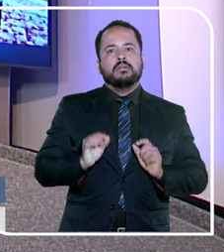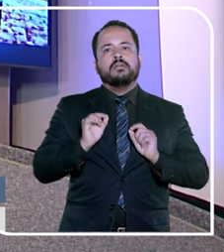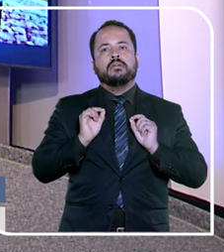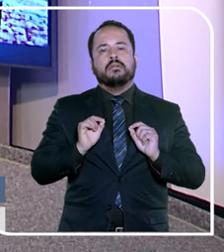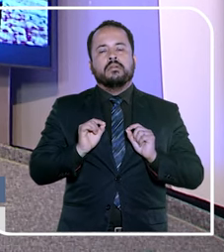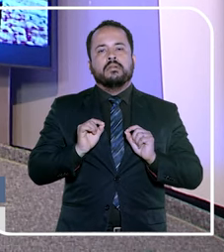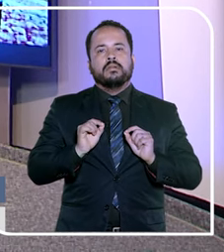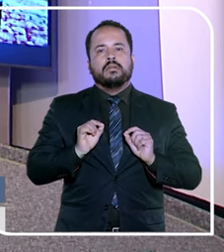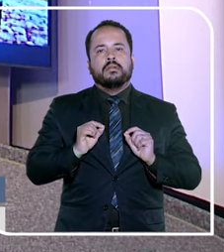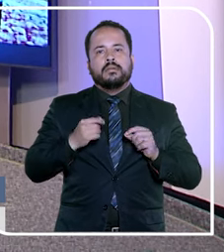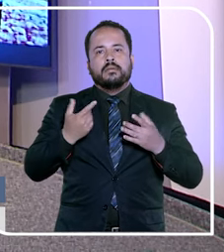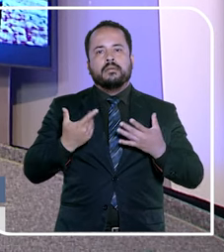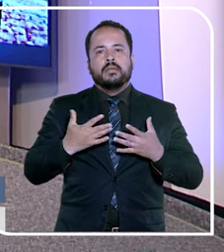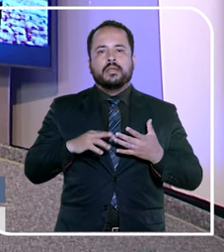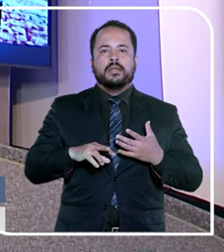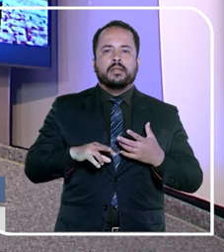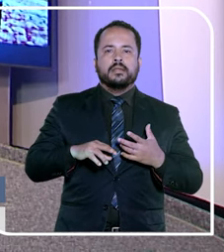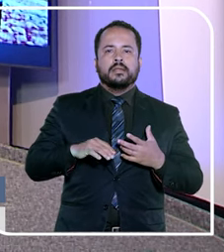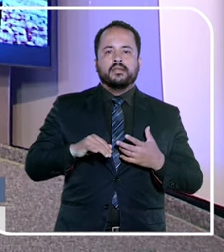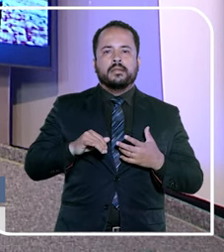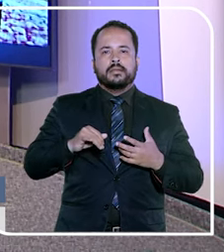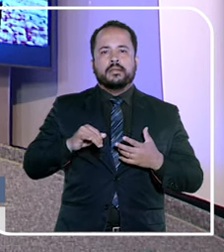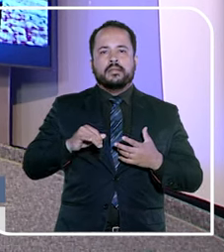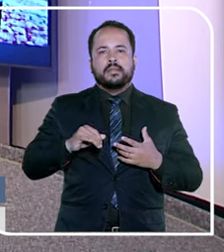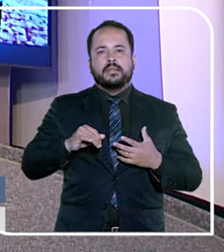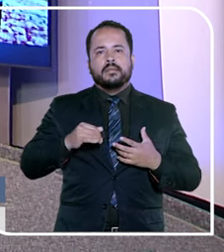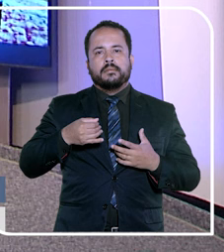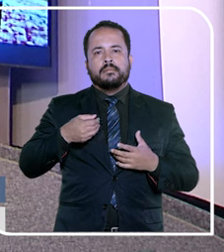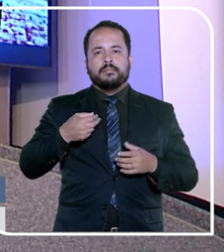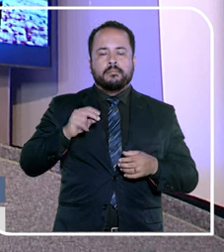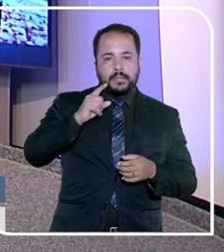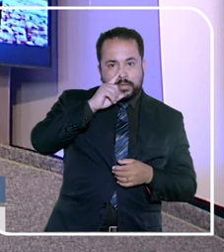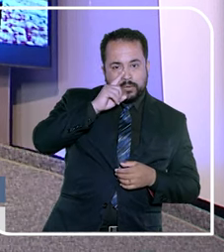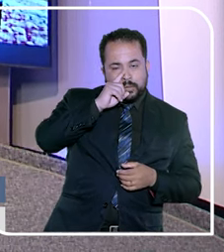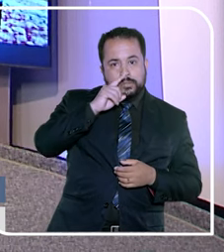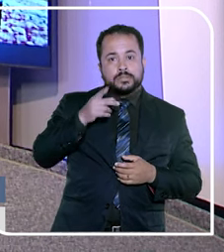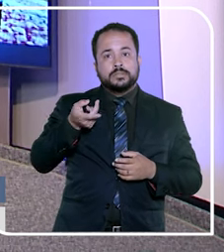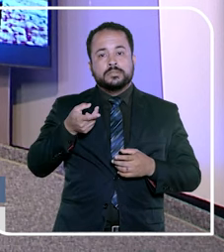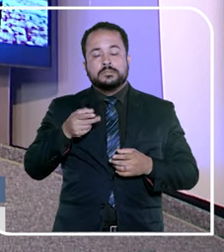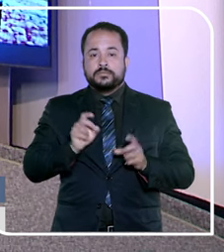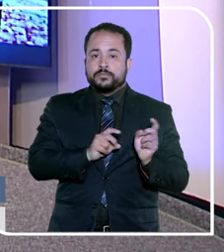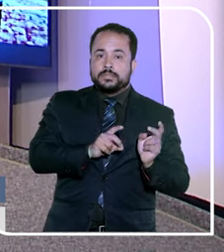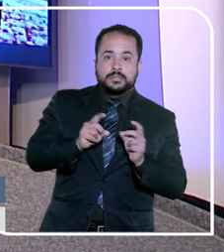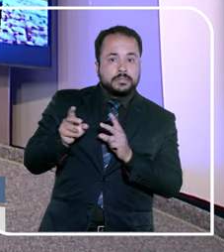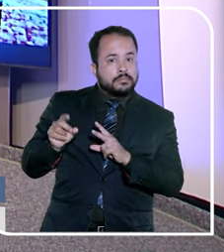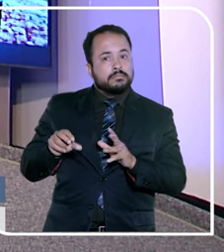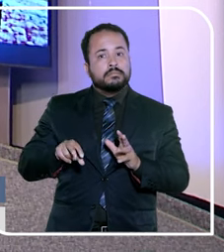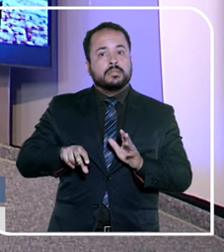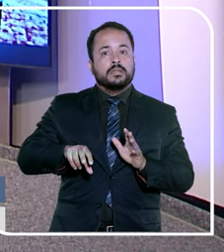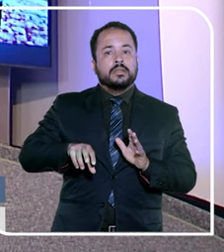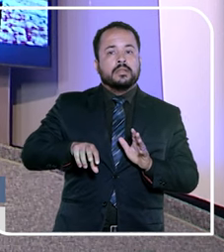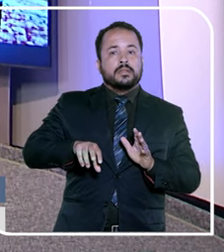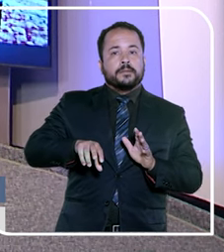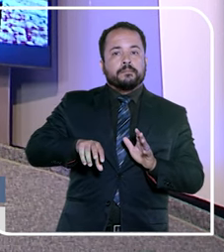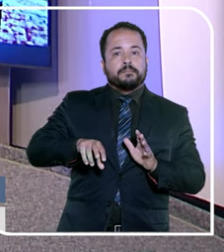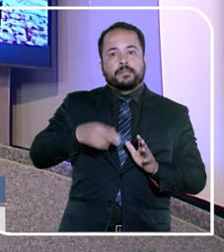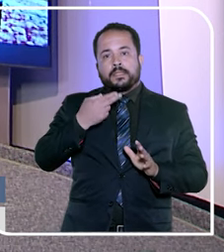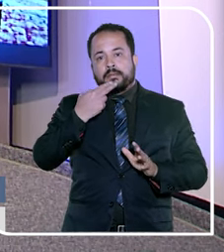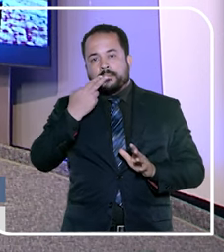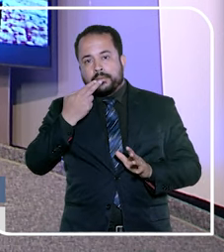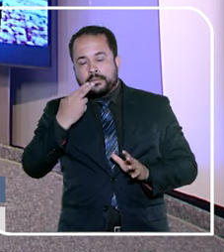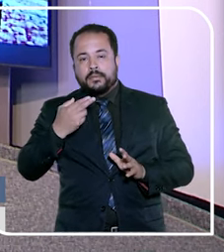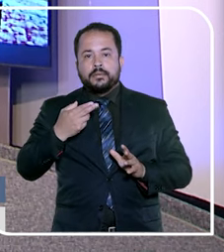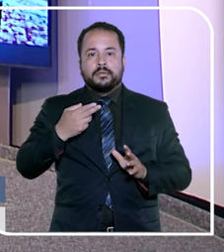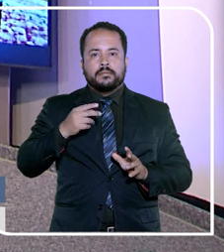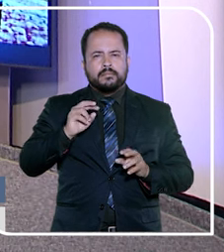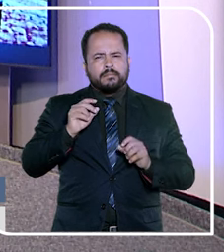reprovabilidade e periculosidade social da ação então vejam que aparentemente quando se fala